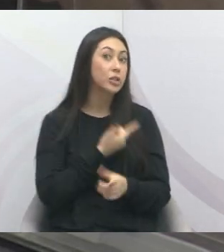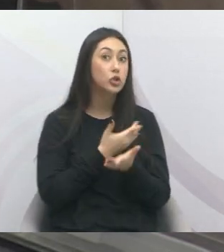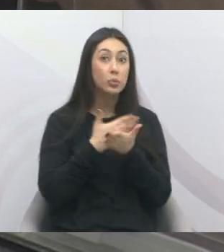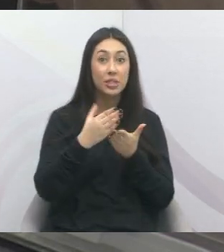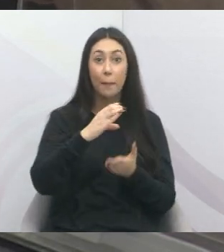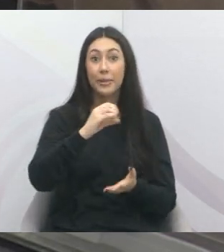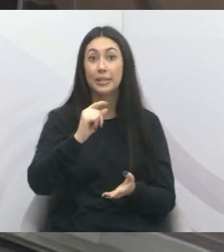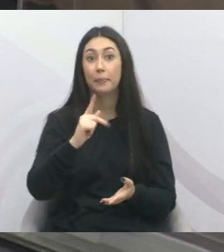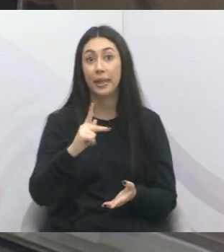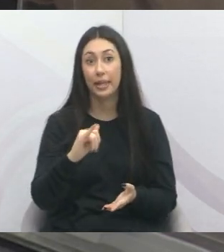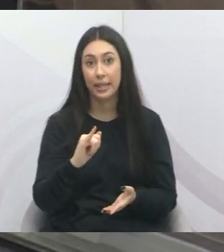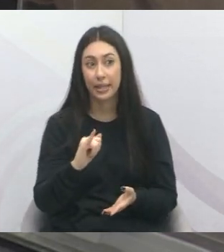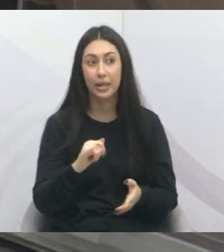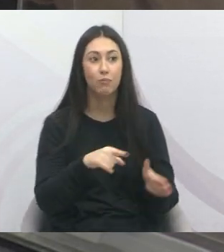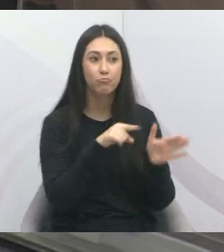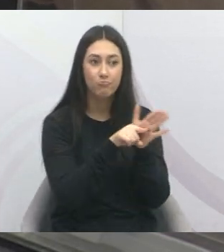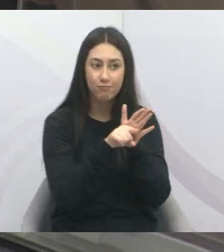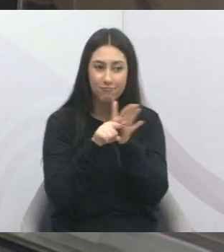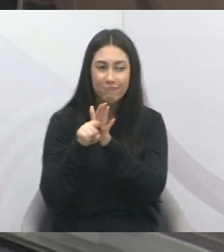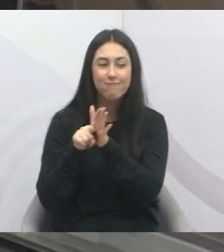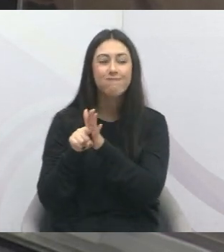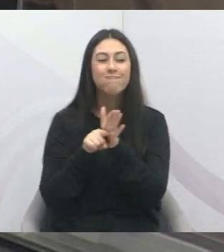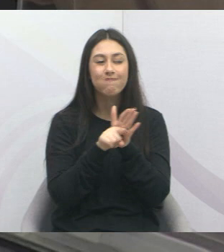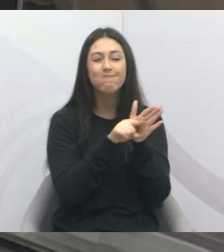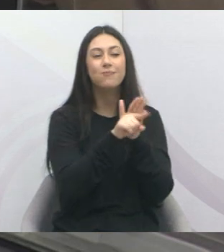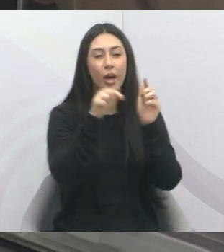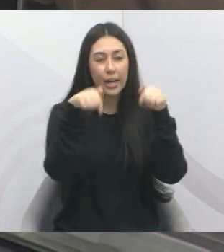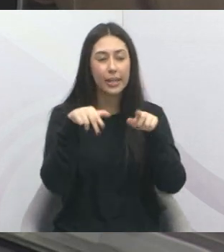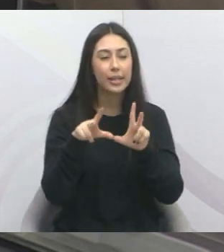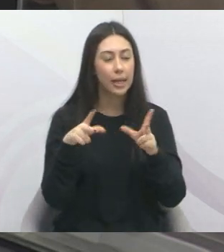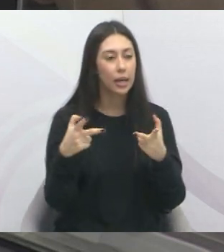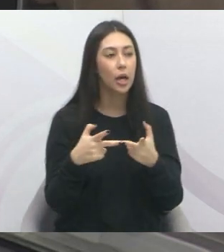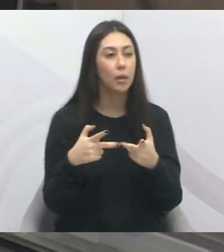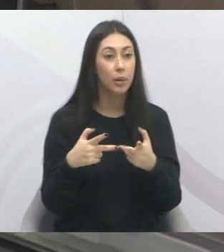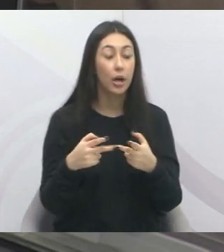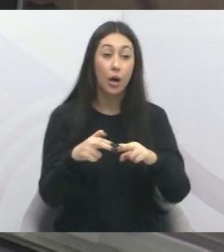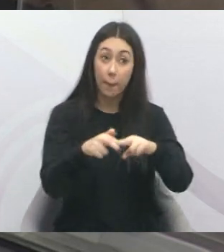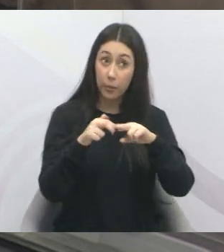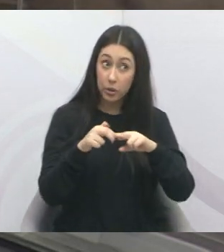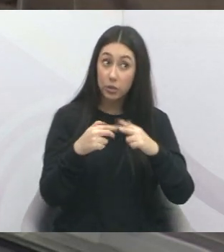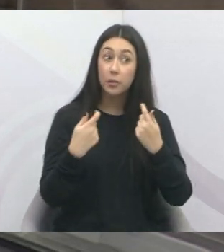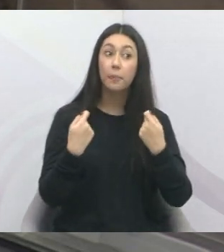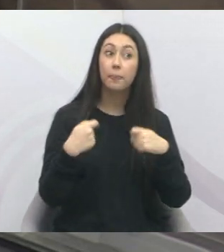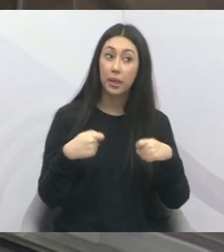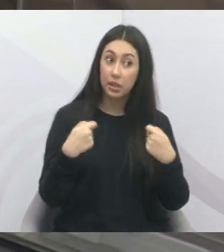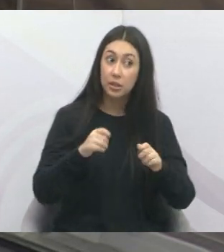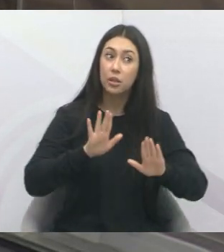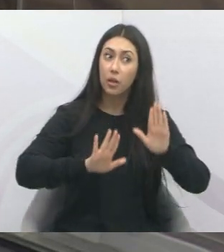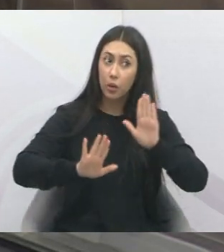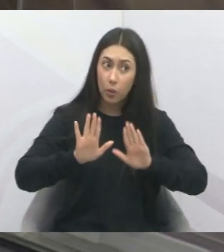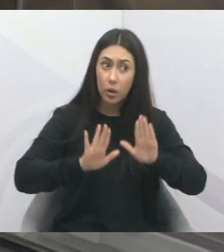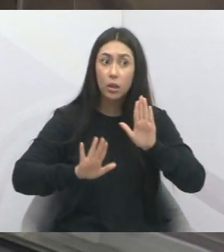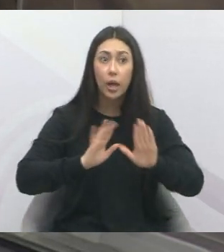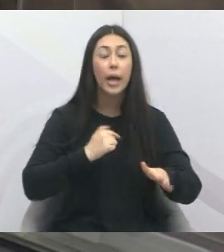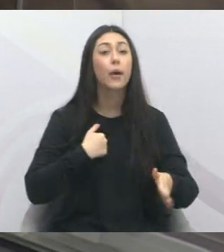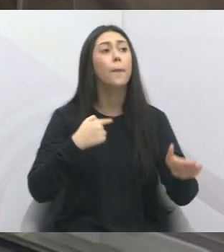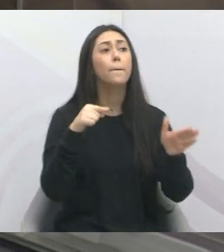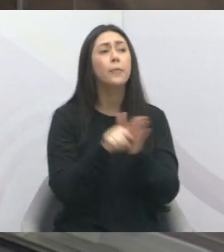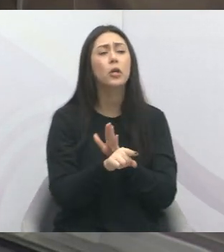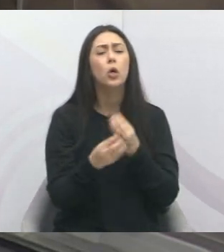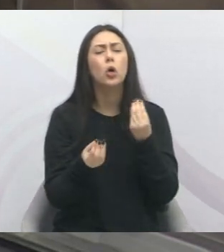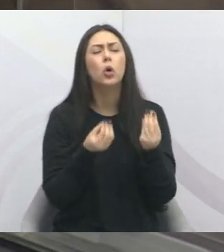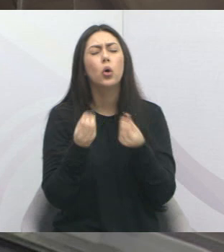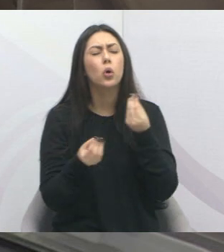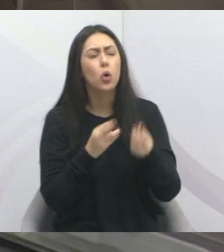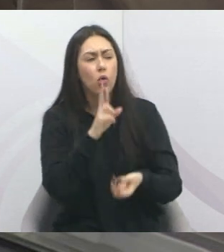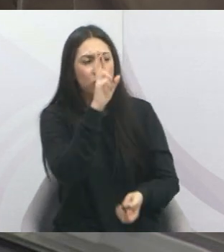para fazer essa investigação aqui dentro dessa casa. Nós vamos tocar, por isso tem que tomar, por isso eu estou perguntando para qual é o